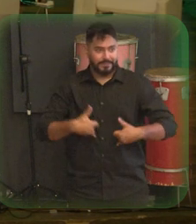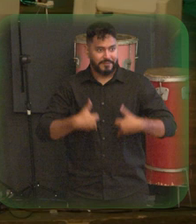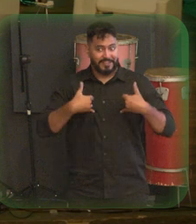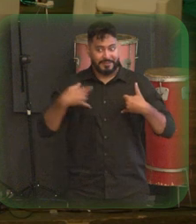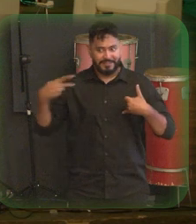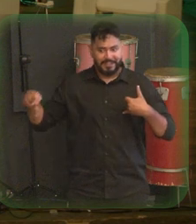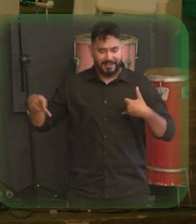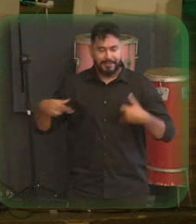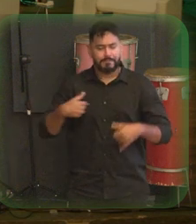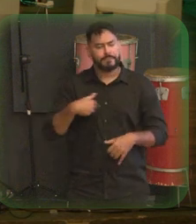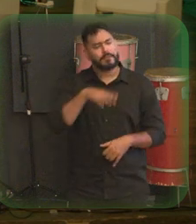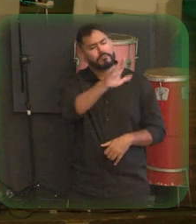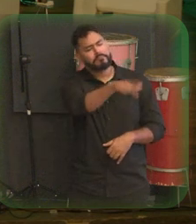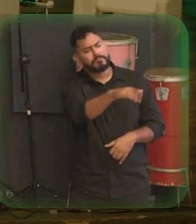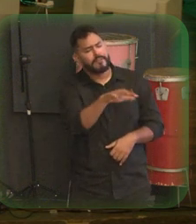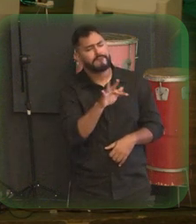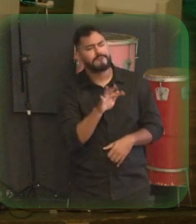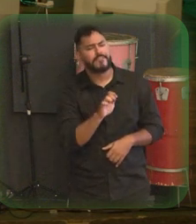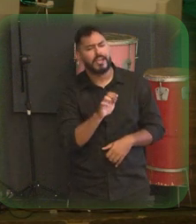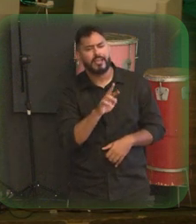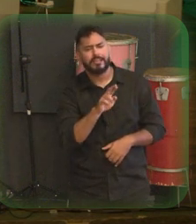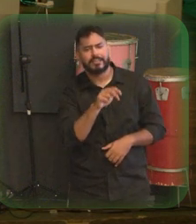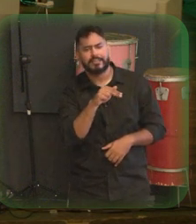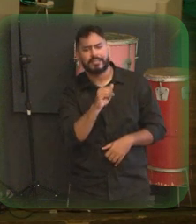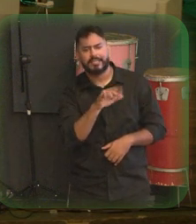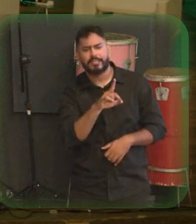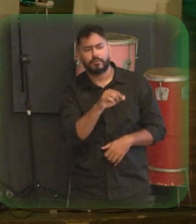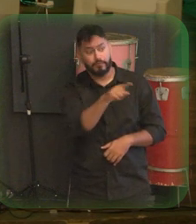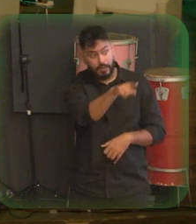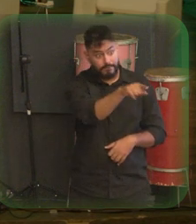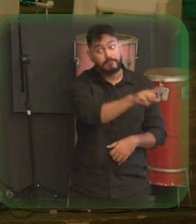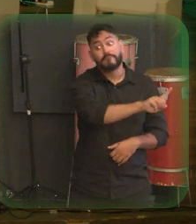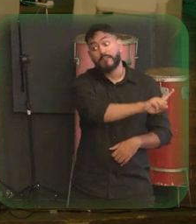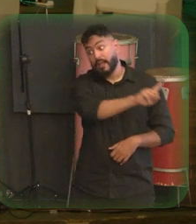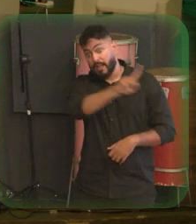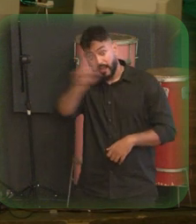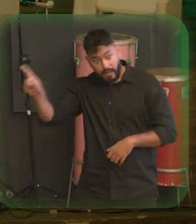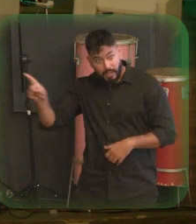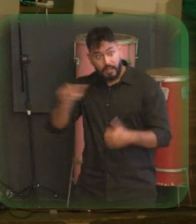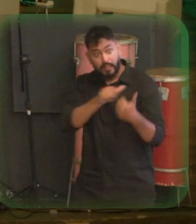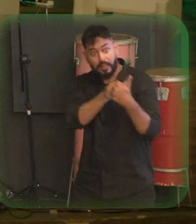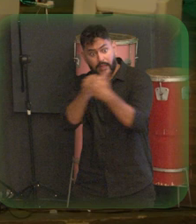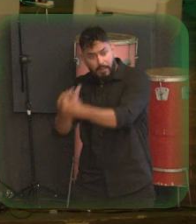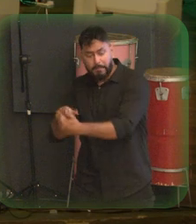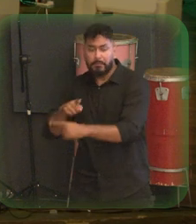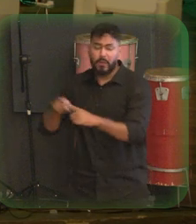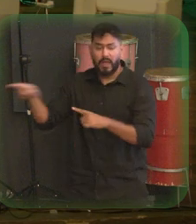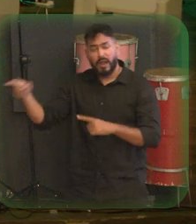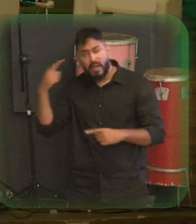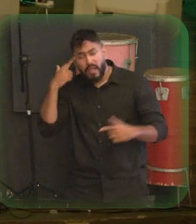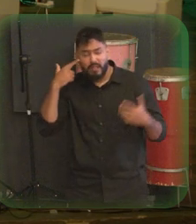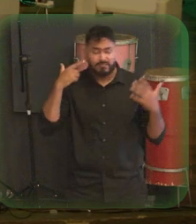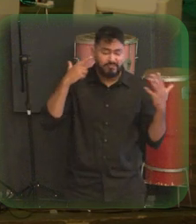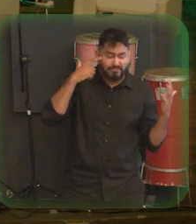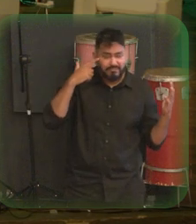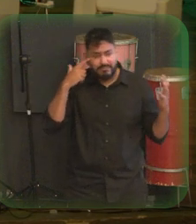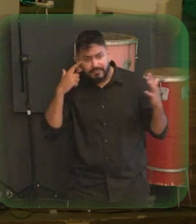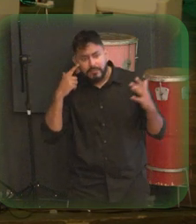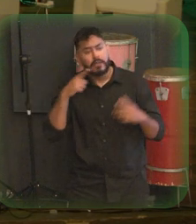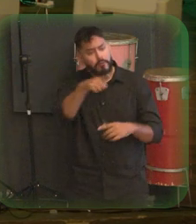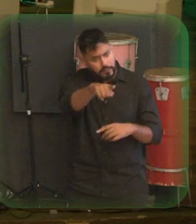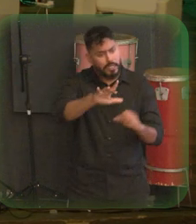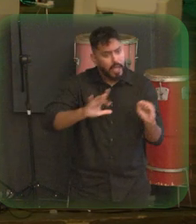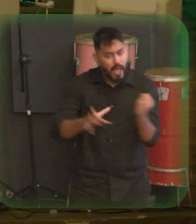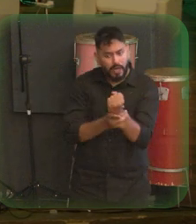eu acionei Fernando. Eu disse, Fernando, é o seguinte, vai atrás de Mariana, e ela saiu daqui titubeando, e garanta que ela vai ser nossa